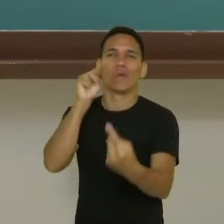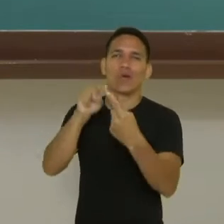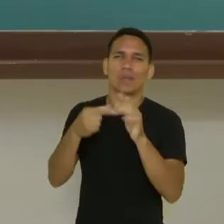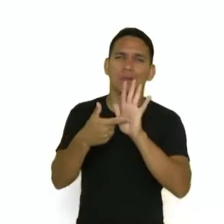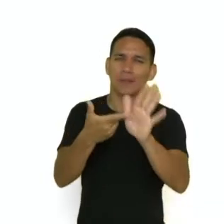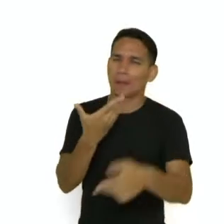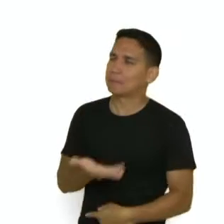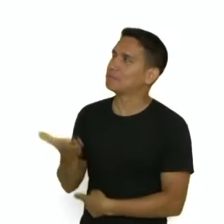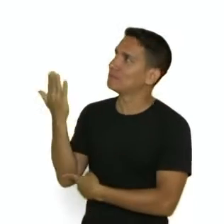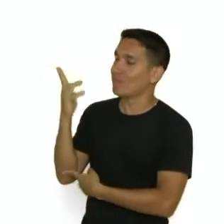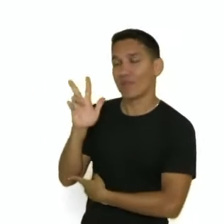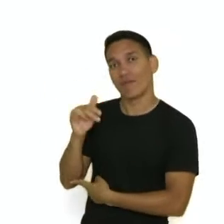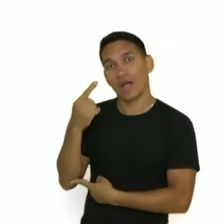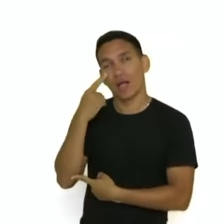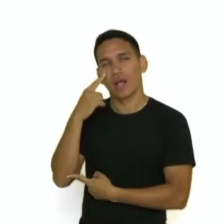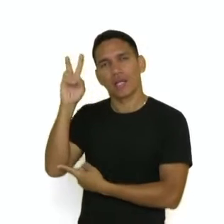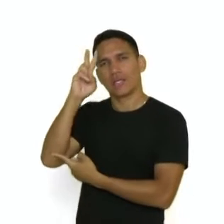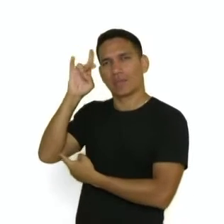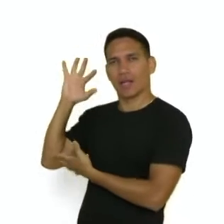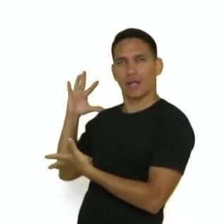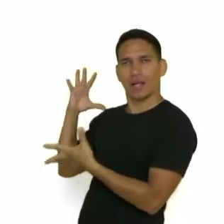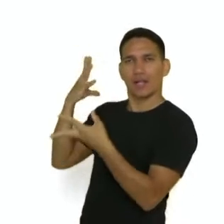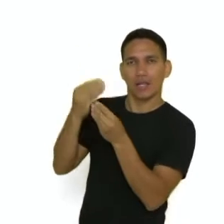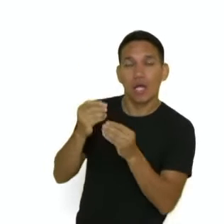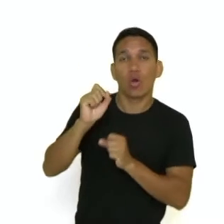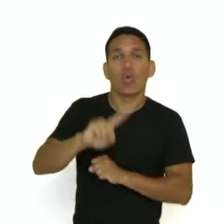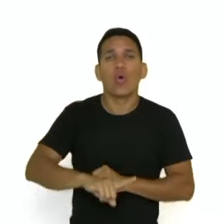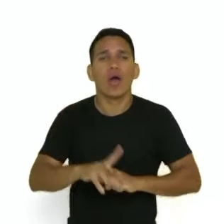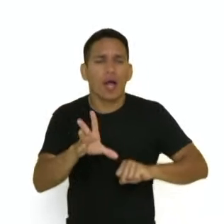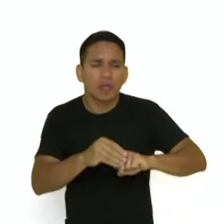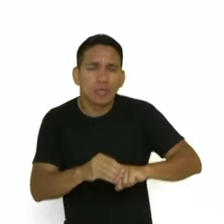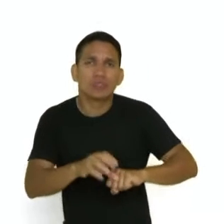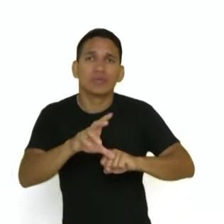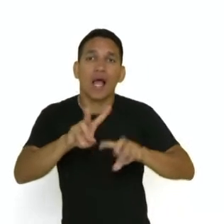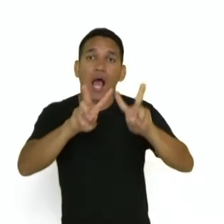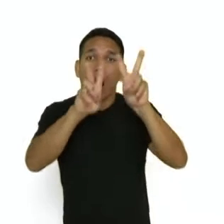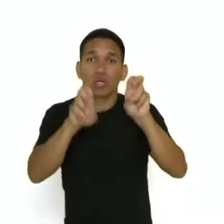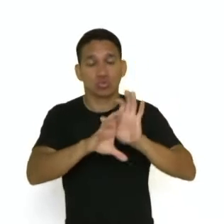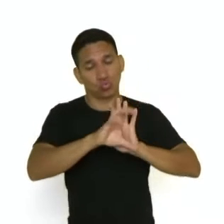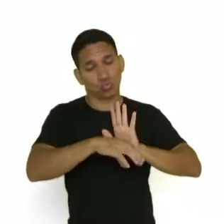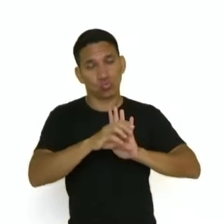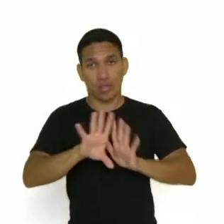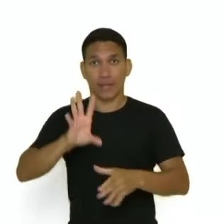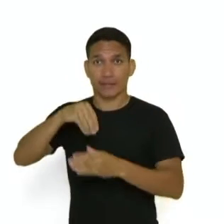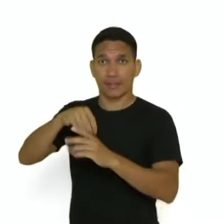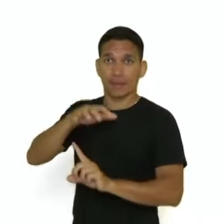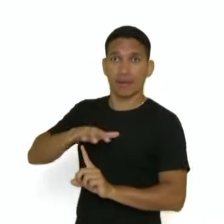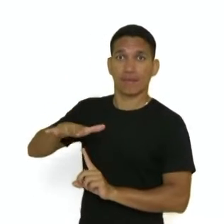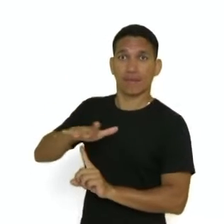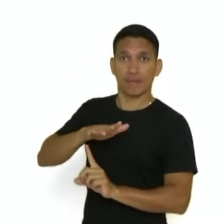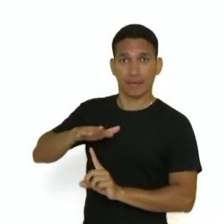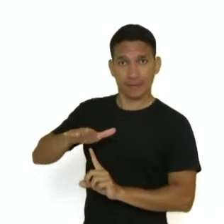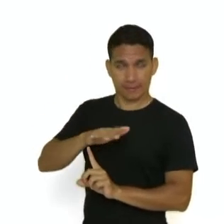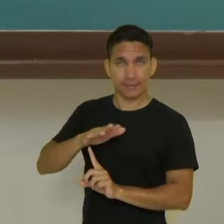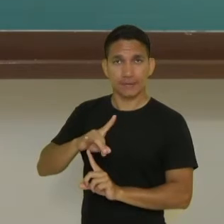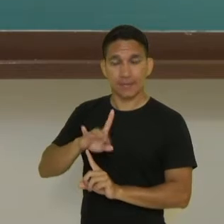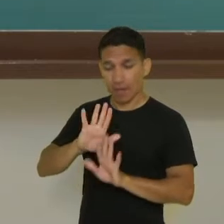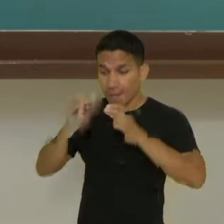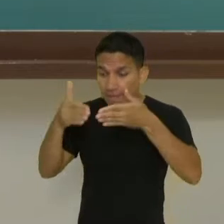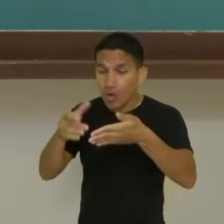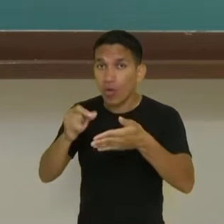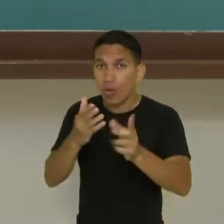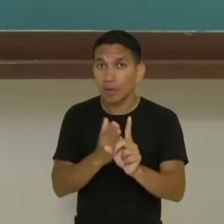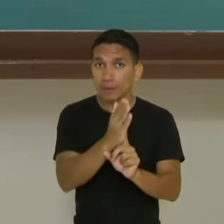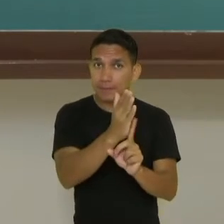dessa aula, nós vamos retomar um pouco as noções fundamentais de Antropologia, com ênfase nas